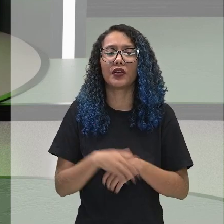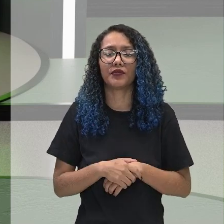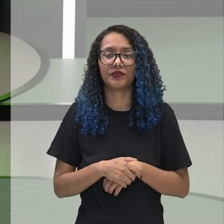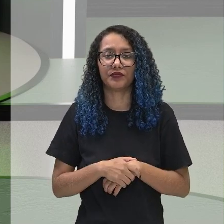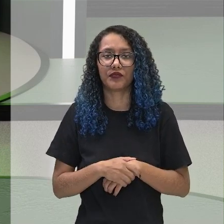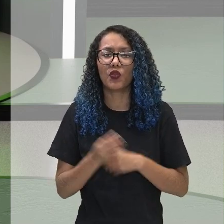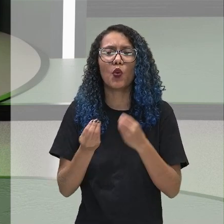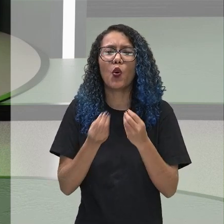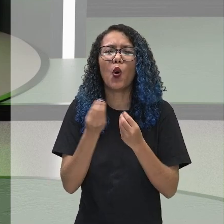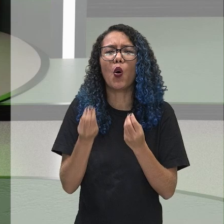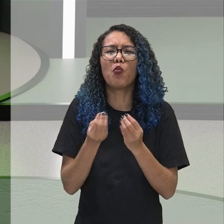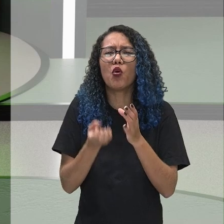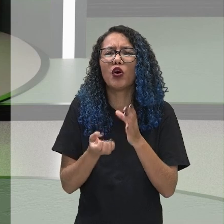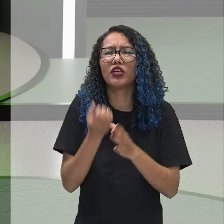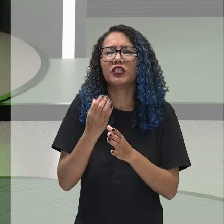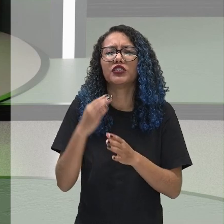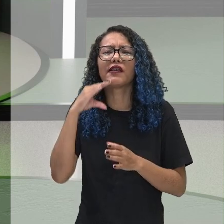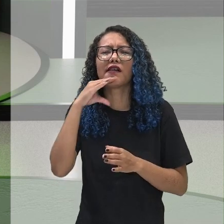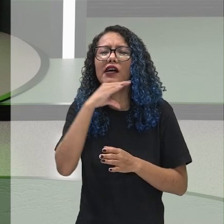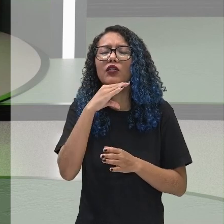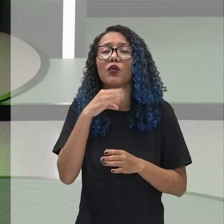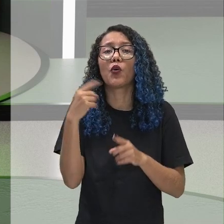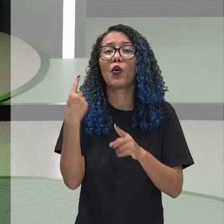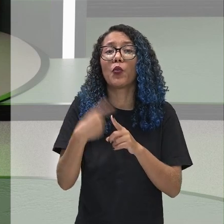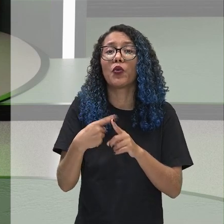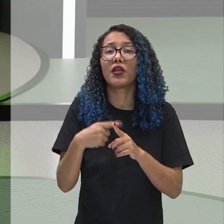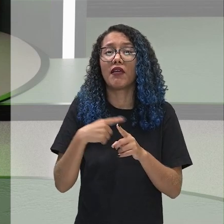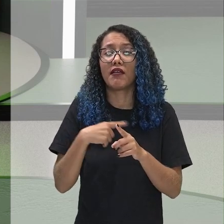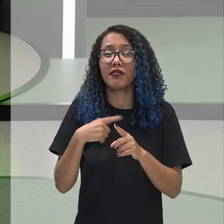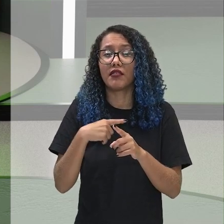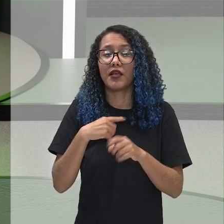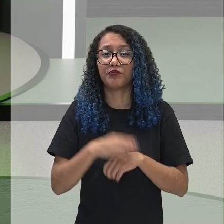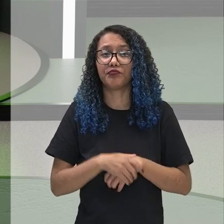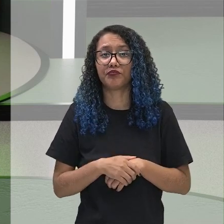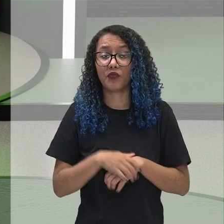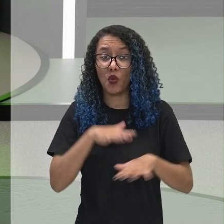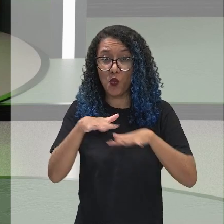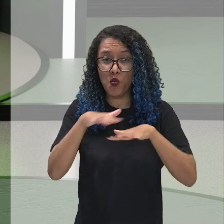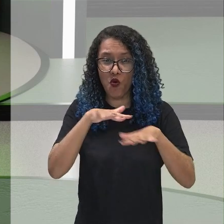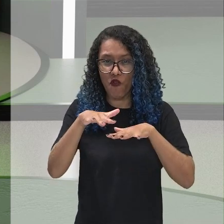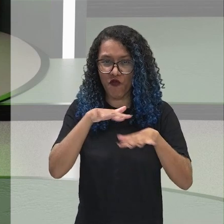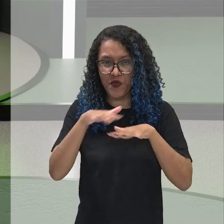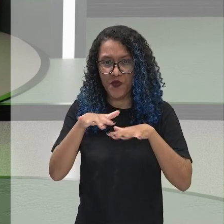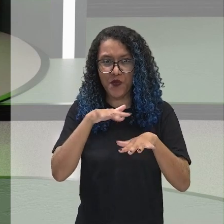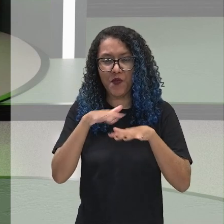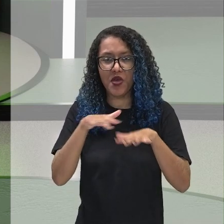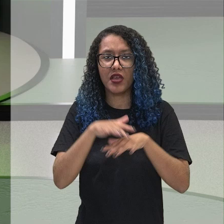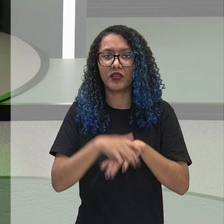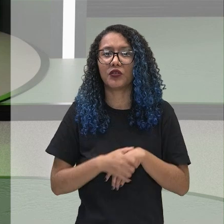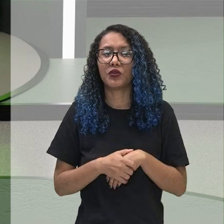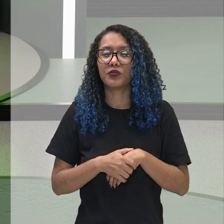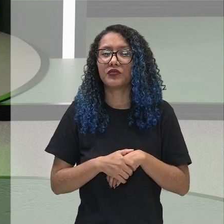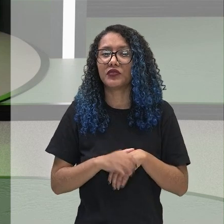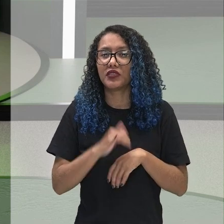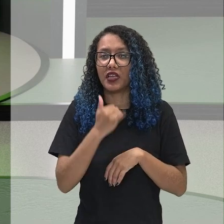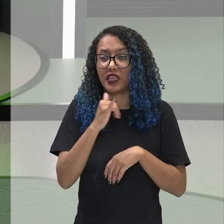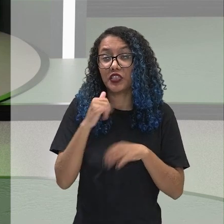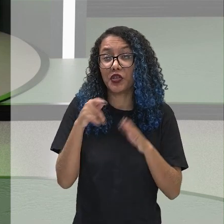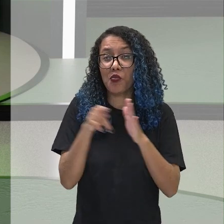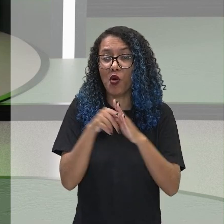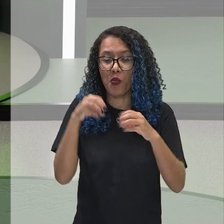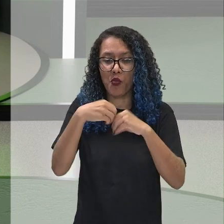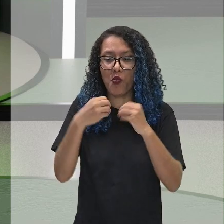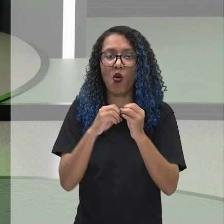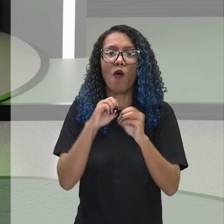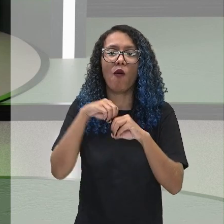onde? Da agitação, da energia cinética que as nossas